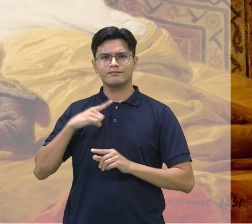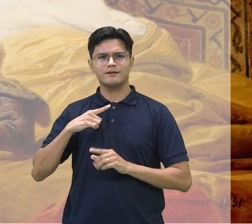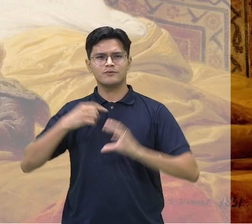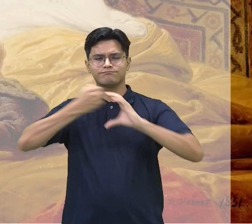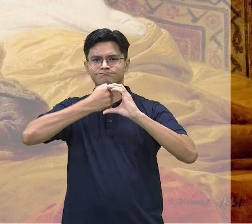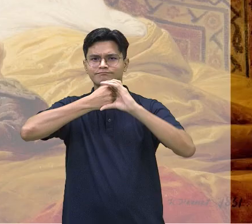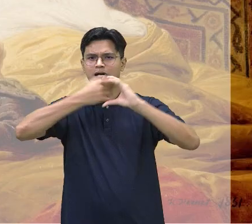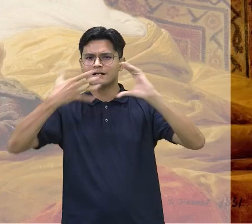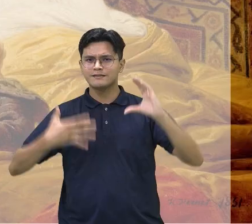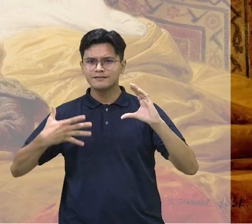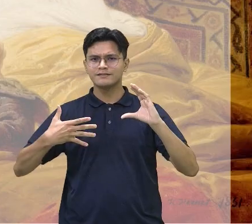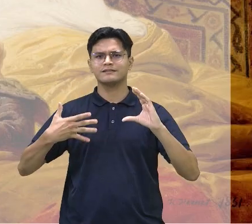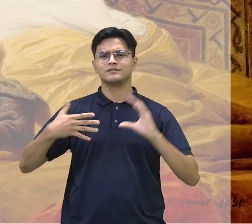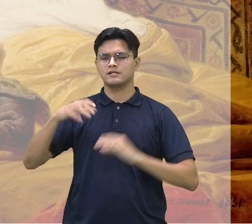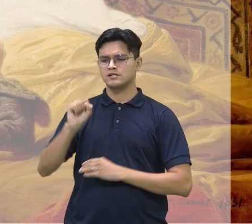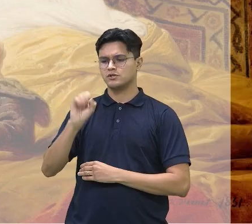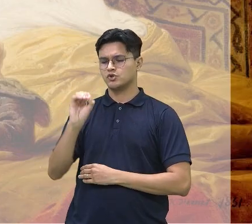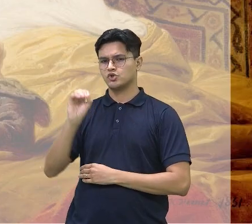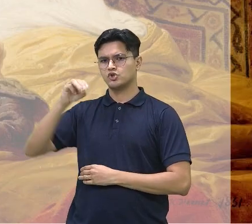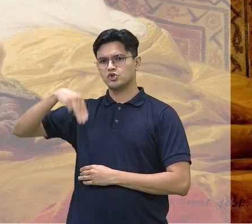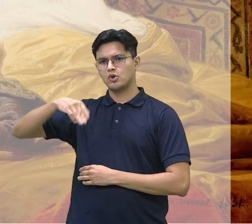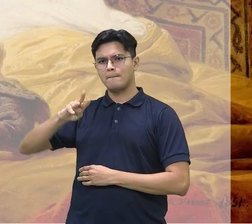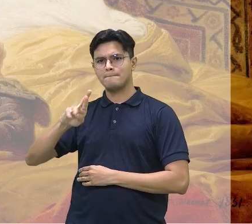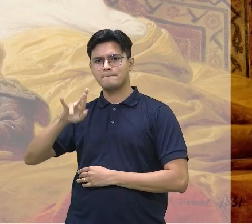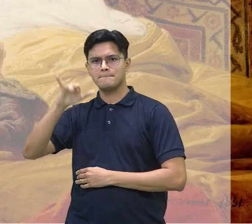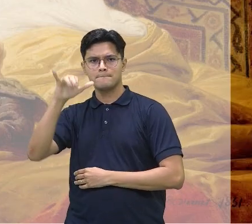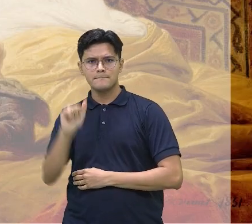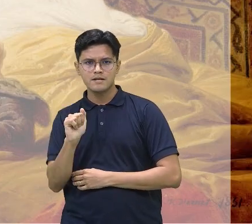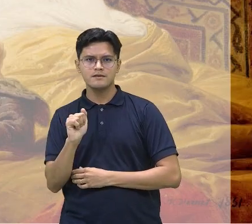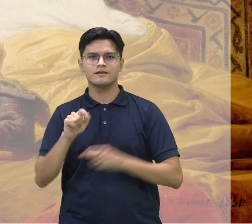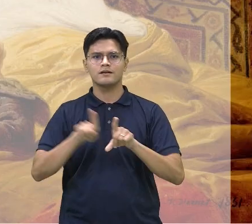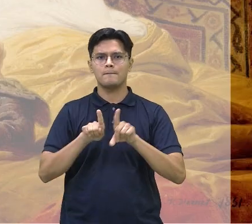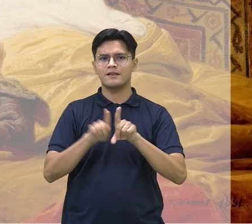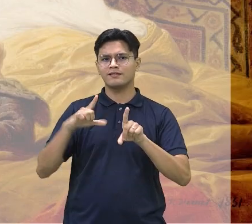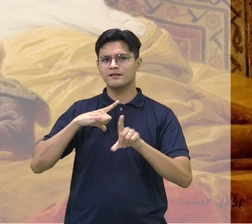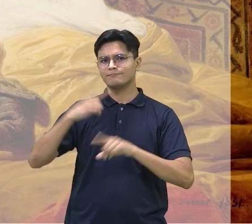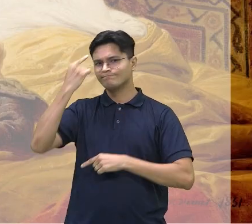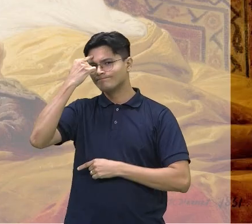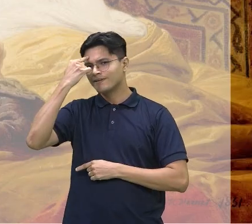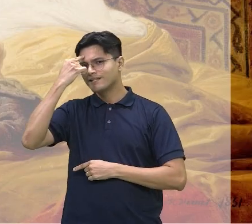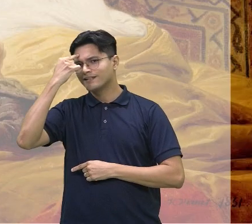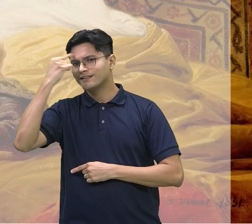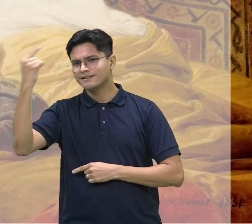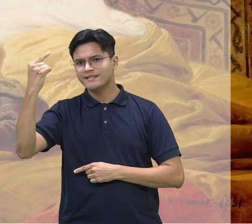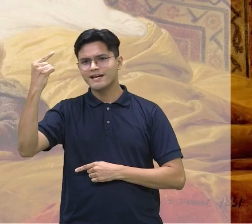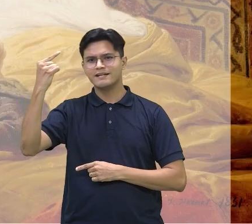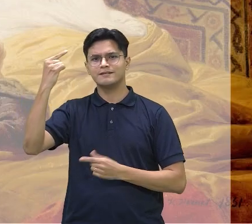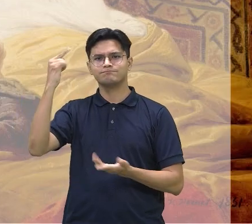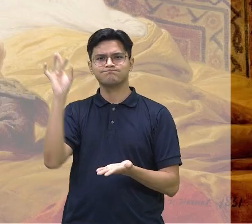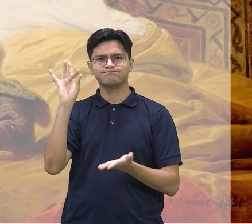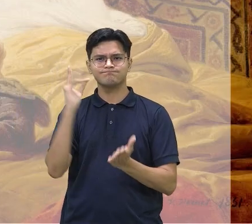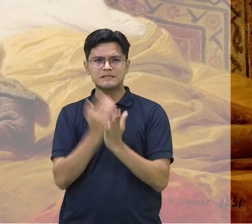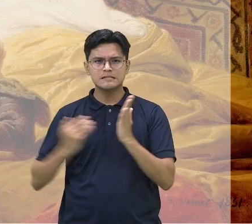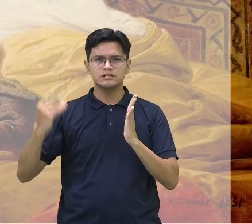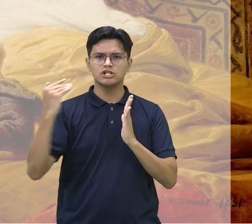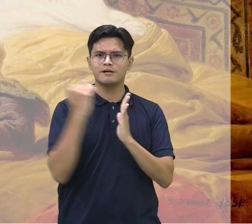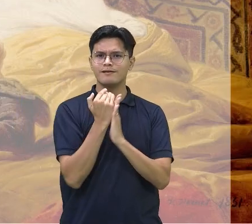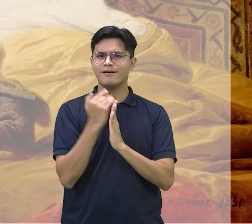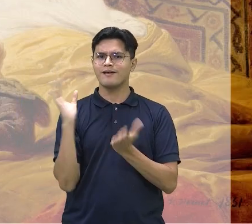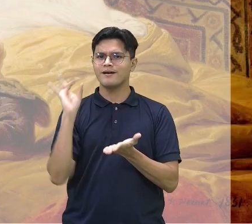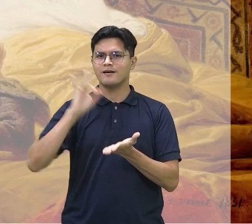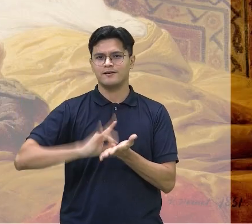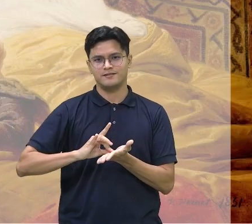da realidade, é muito escapismo, eles não conseguem viver a realidade, então eles sempre estão